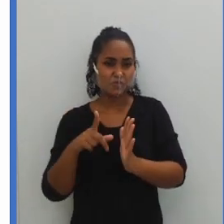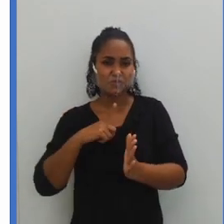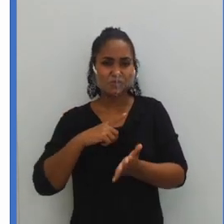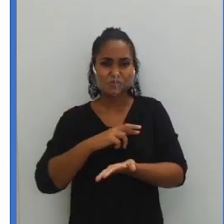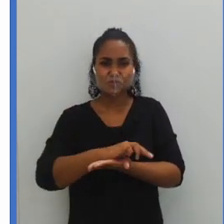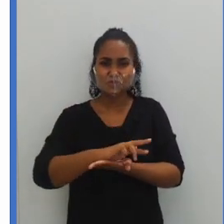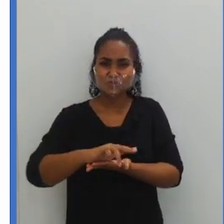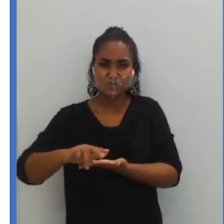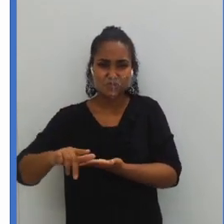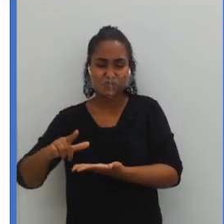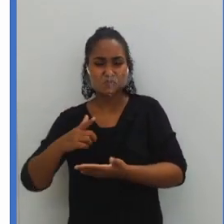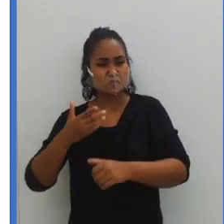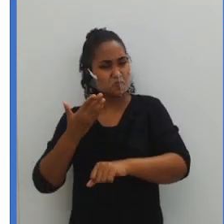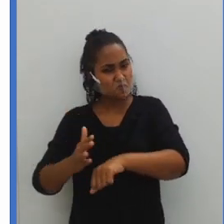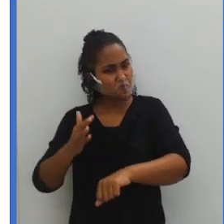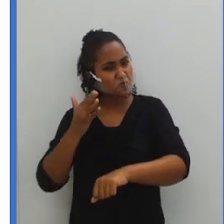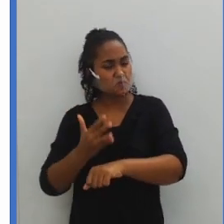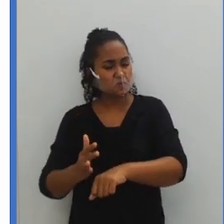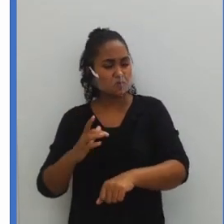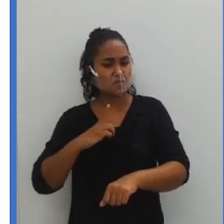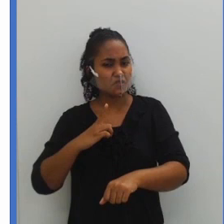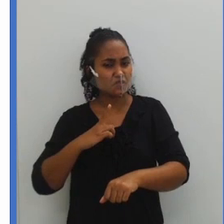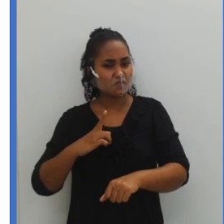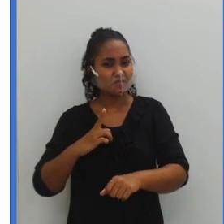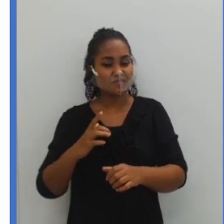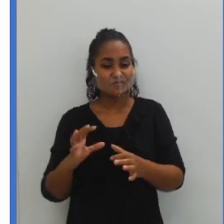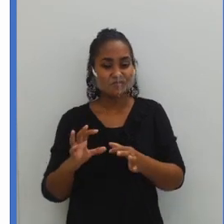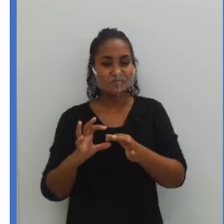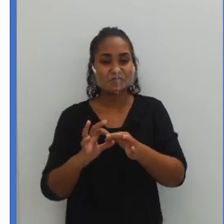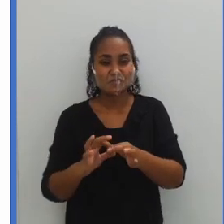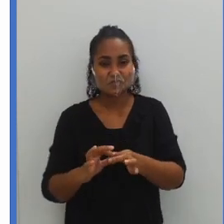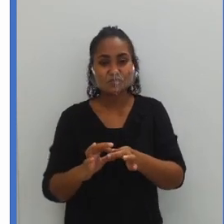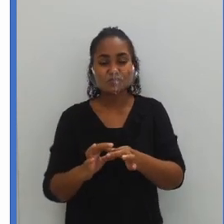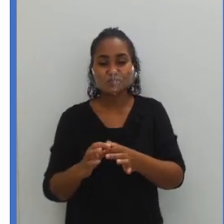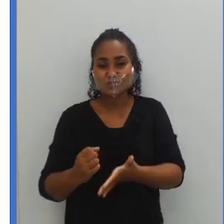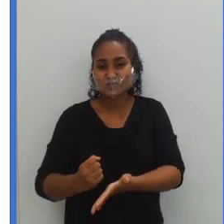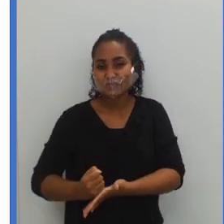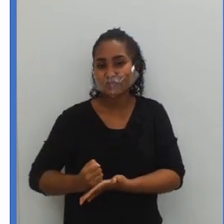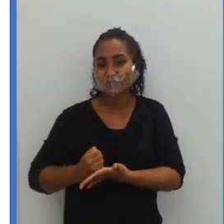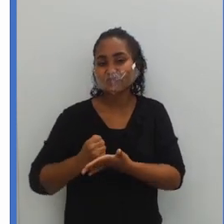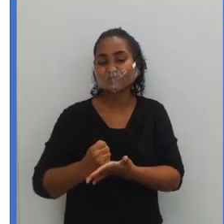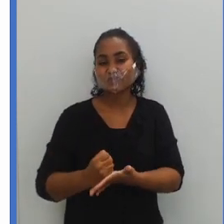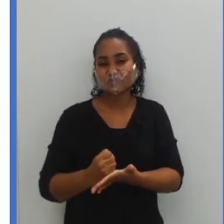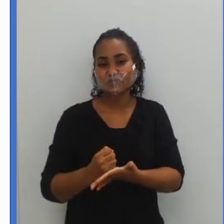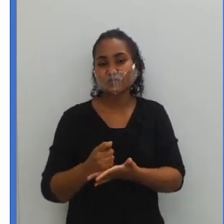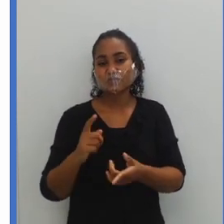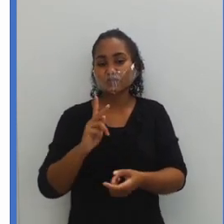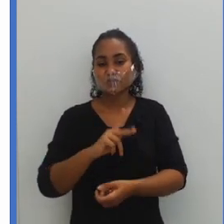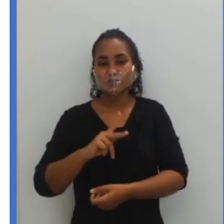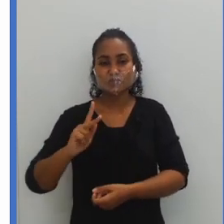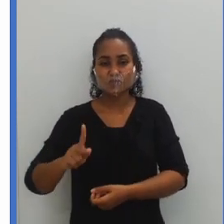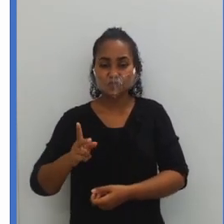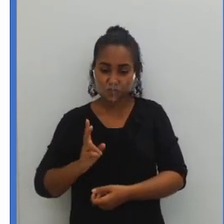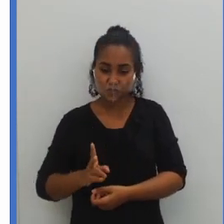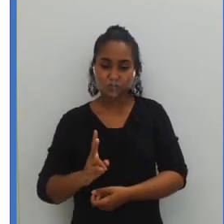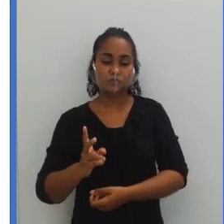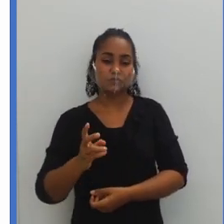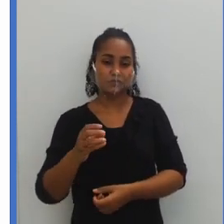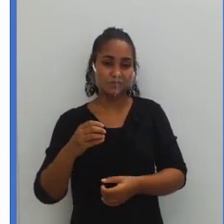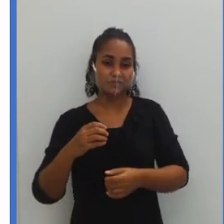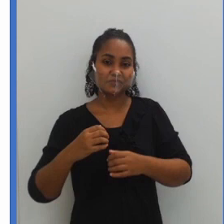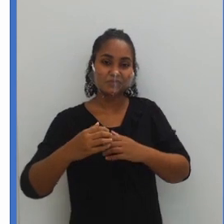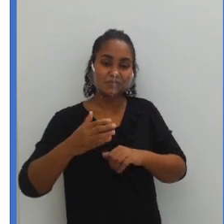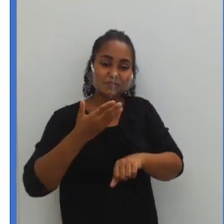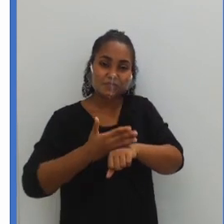pessoal, tem muitas meninas que treinam e somos extremamente apoiadas pelo professor para